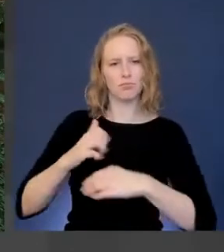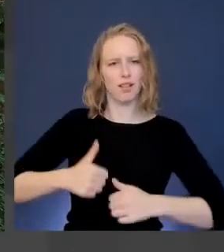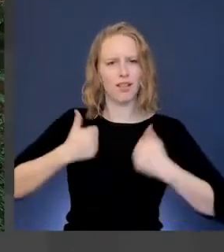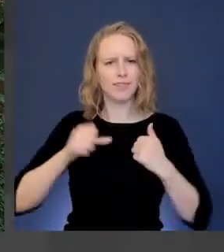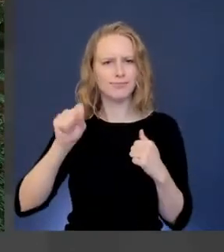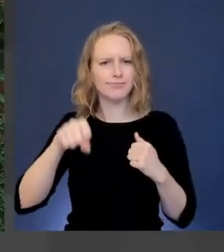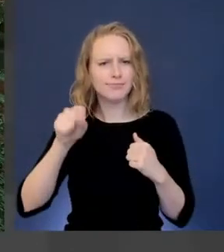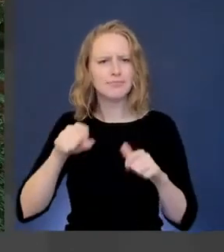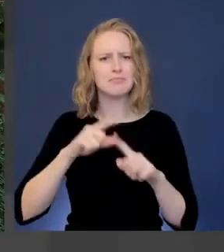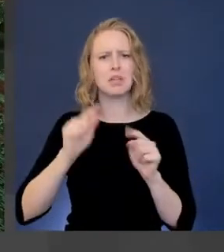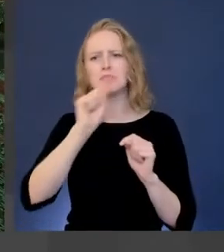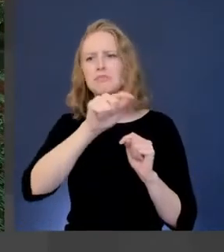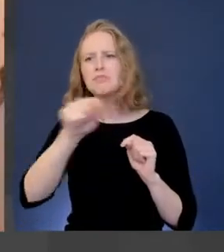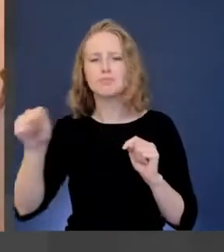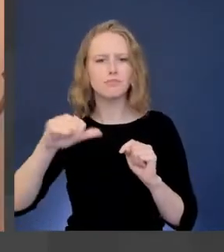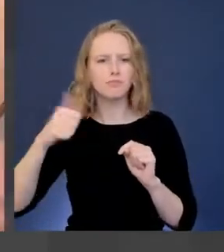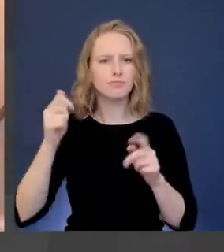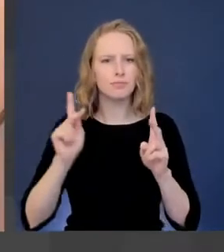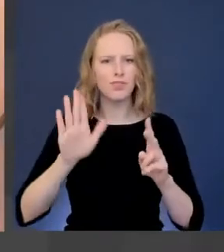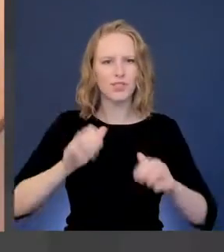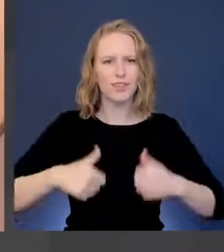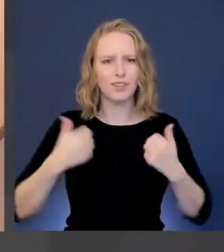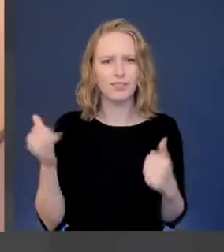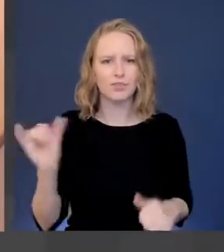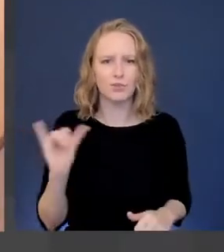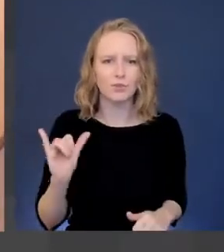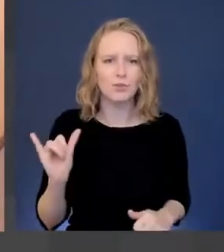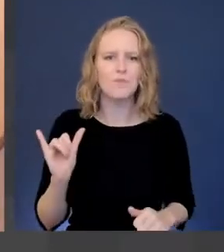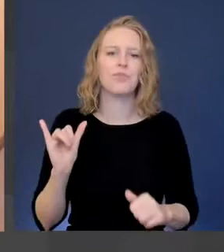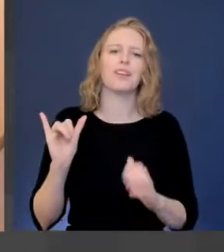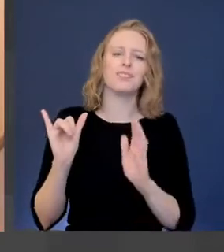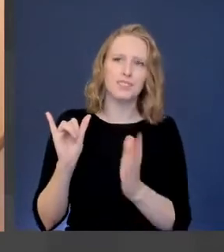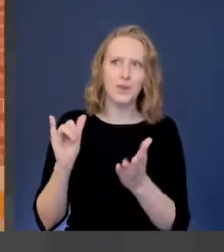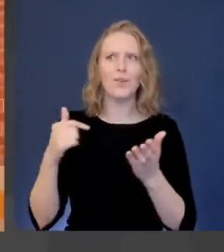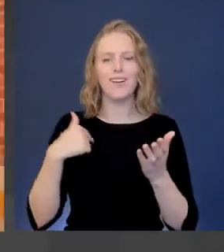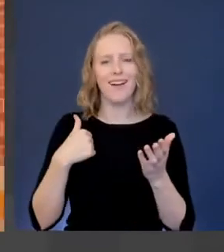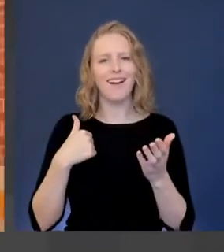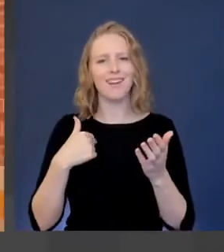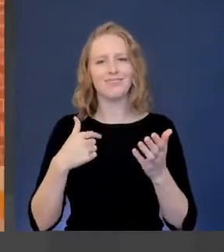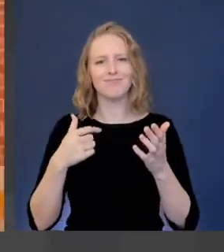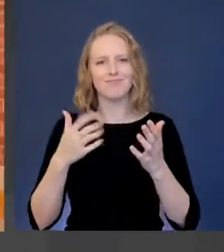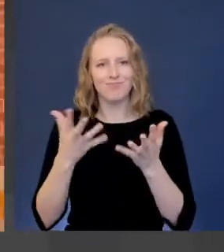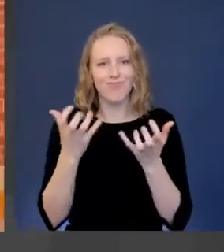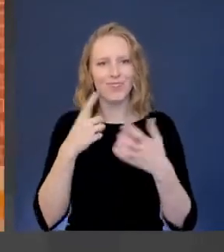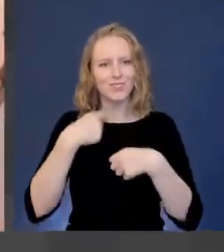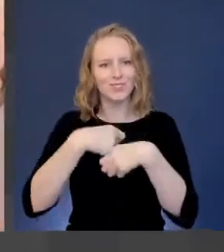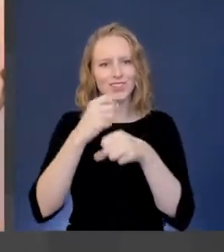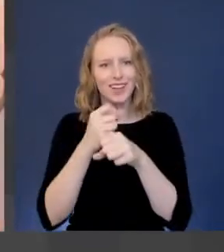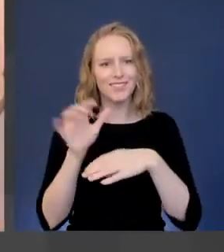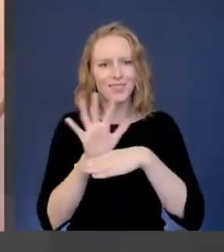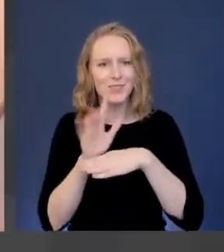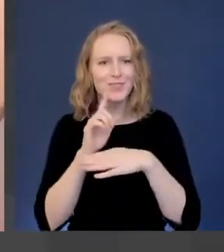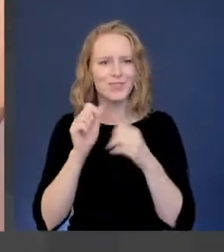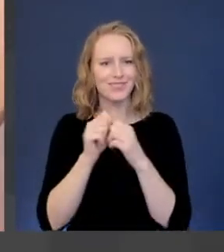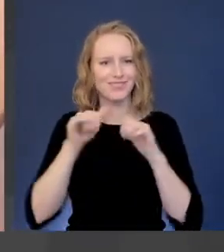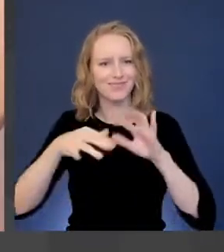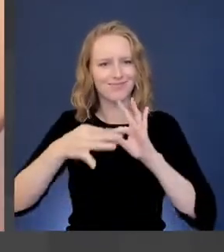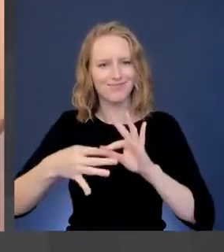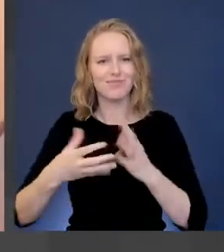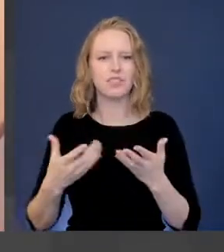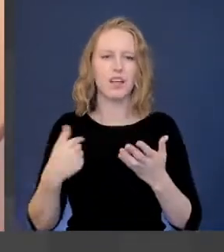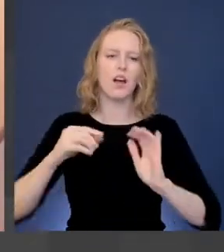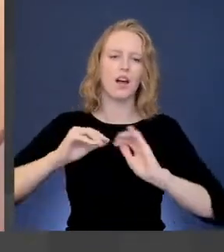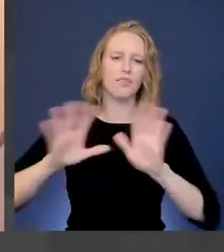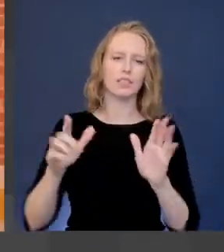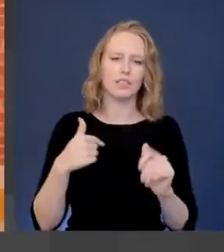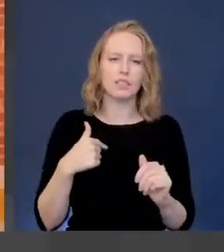como a de milhares de outras pessoas é fascinante. E é por isso que eu continuo produzindo conteúdo com ele há mais de 6 anos. Mas é óbvio que eu, como a grande jogadora